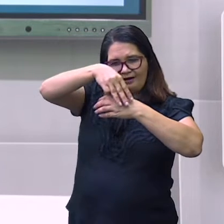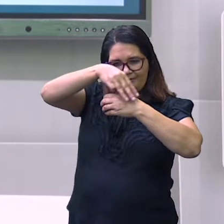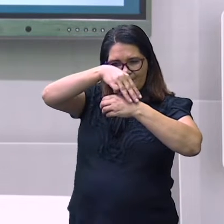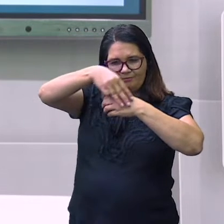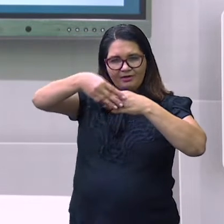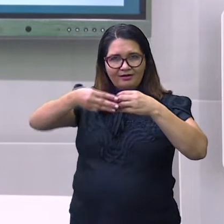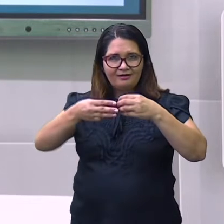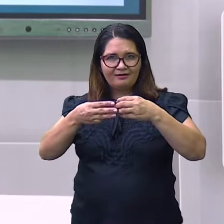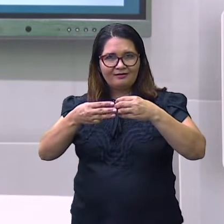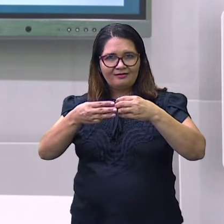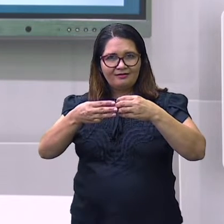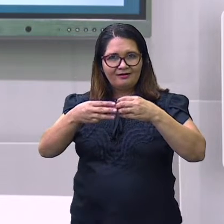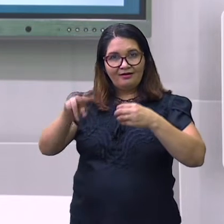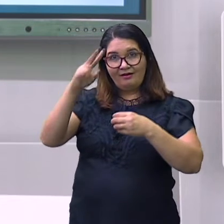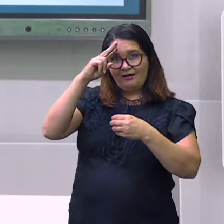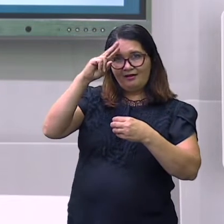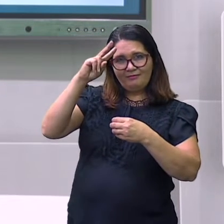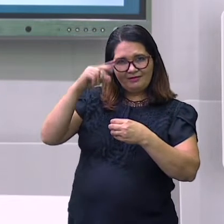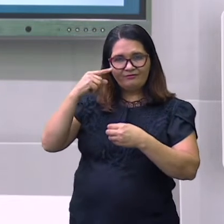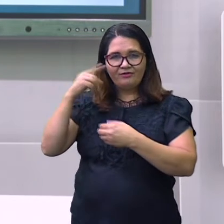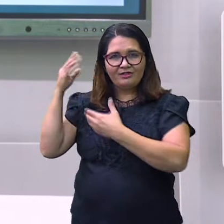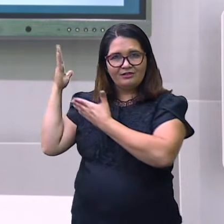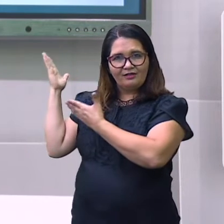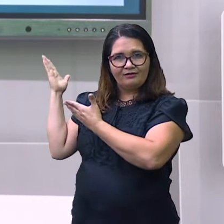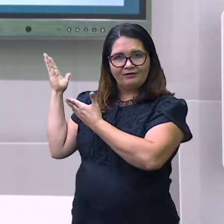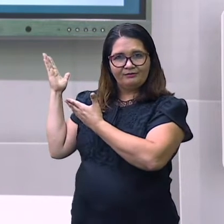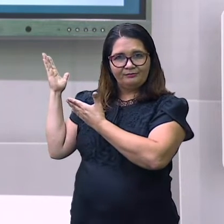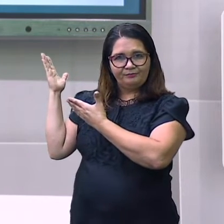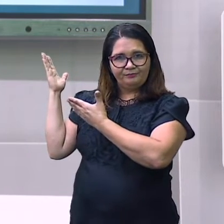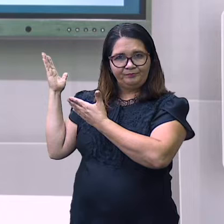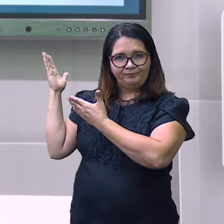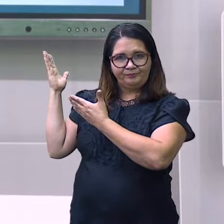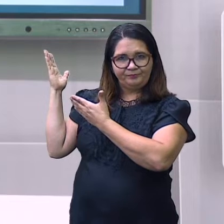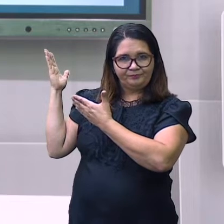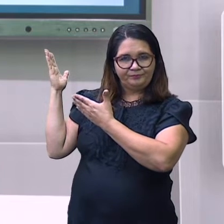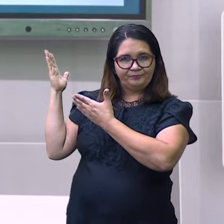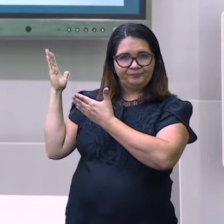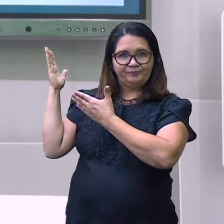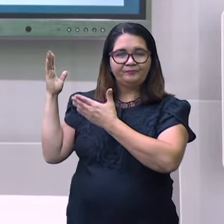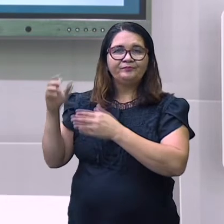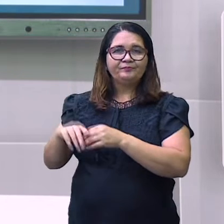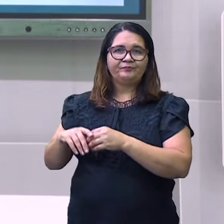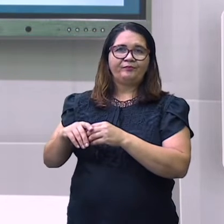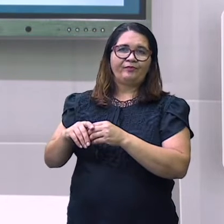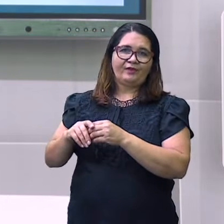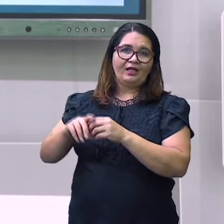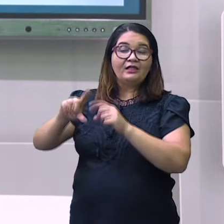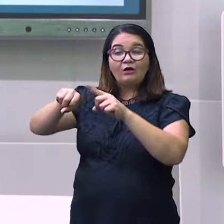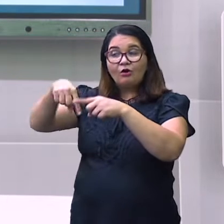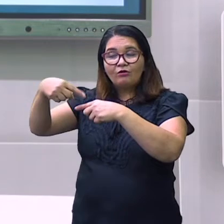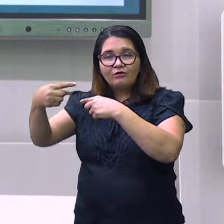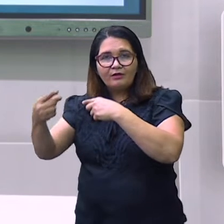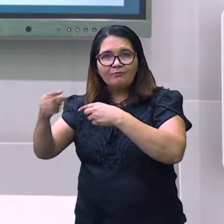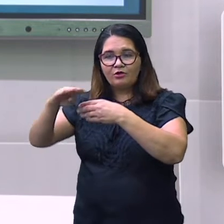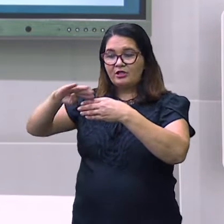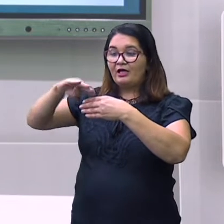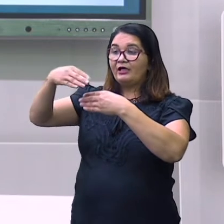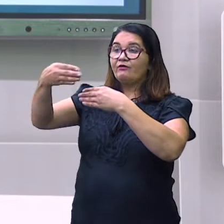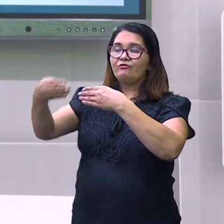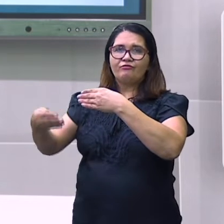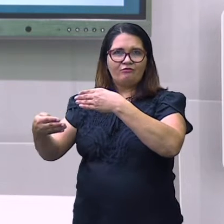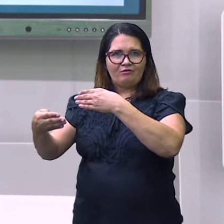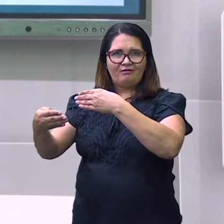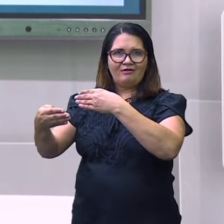plasmática? Logo após a estrutura de parede celular. Ela é